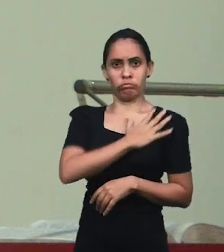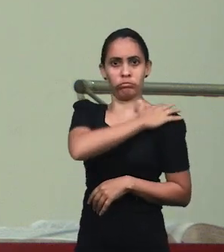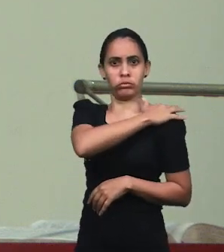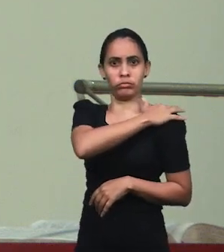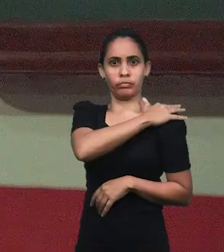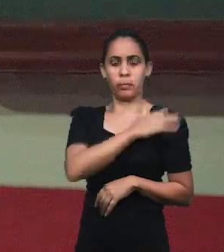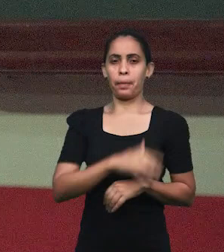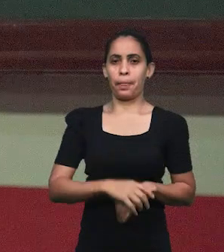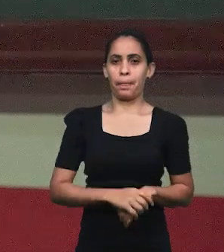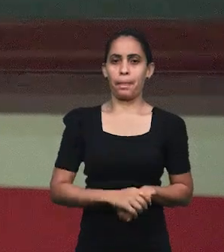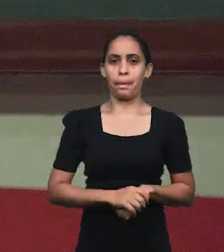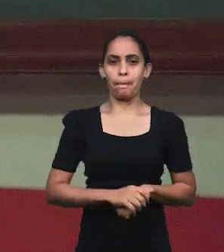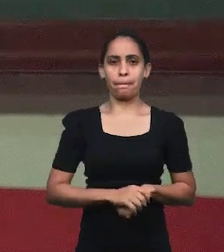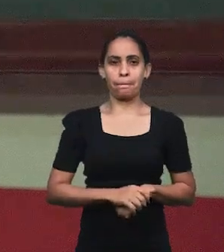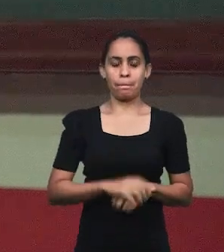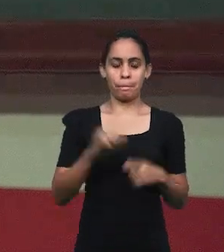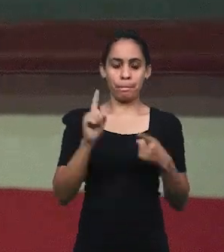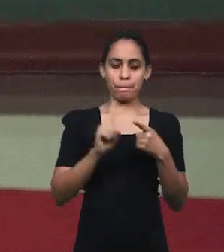interessante.